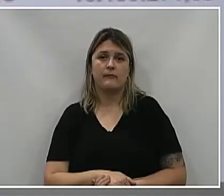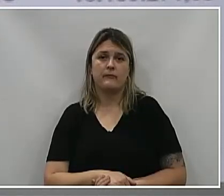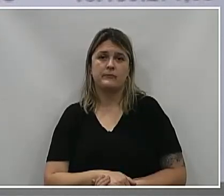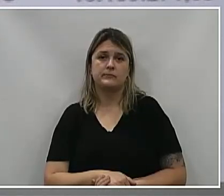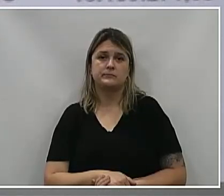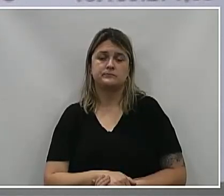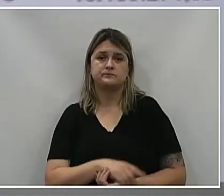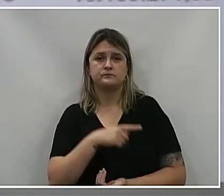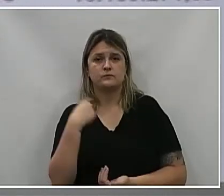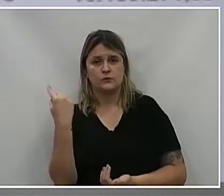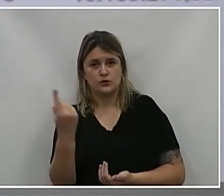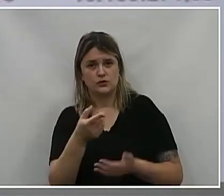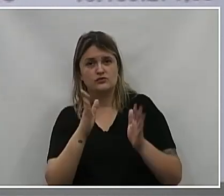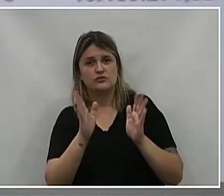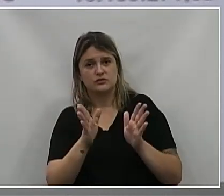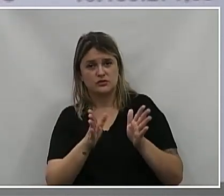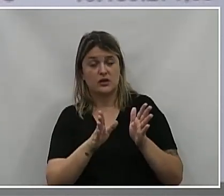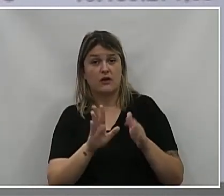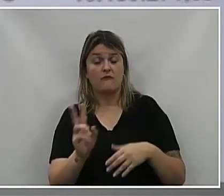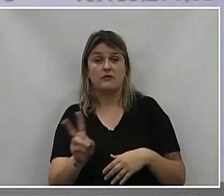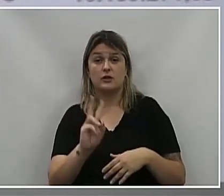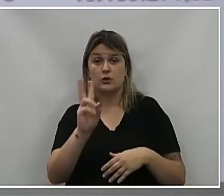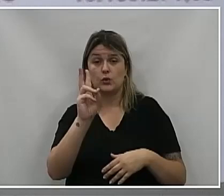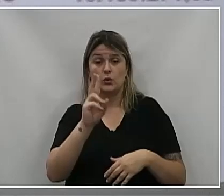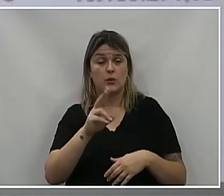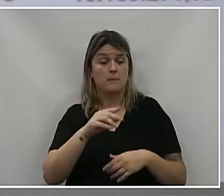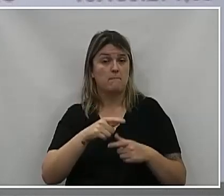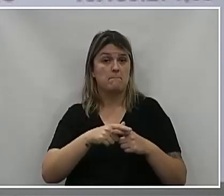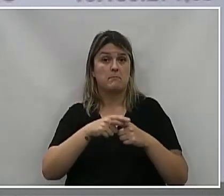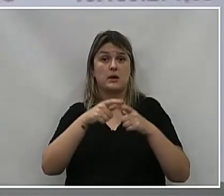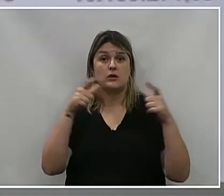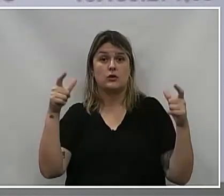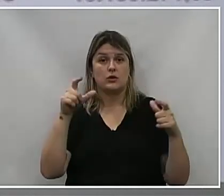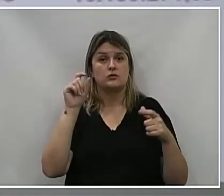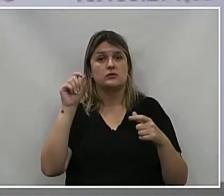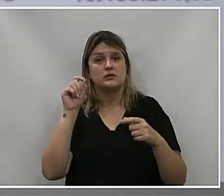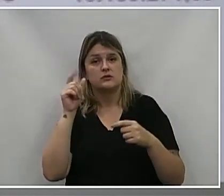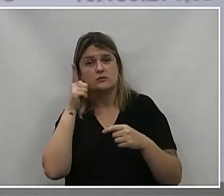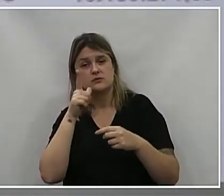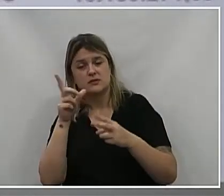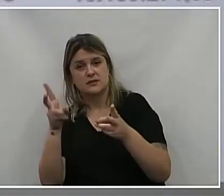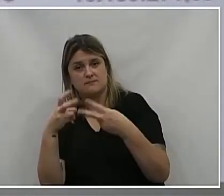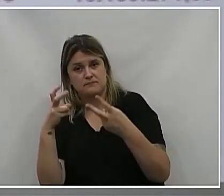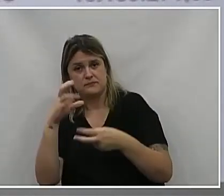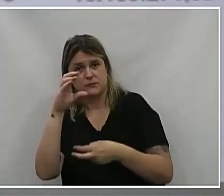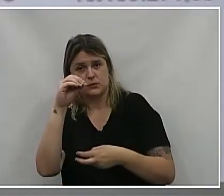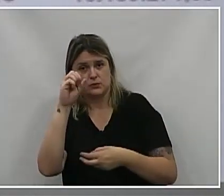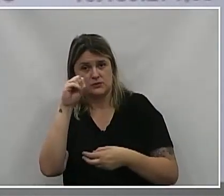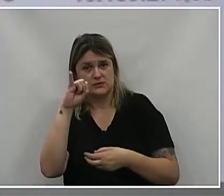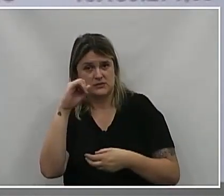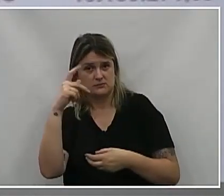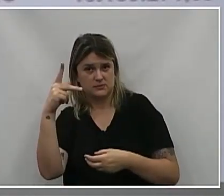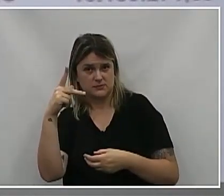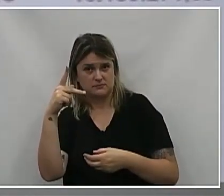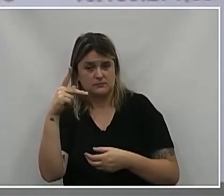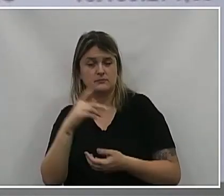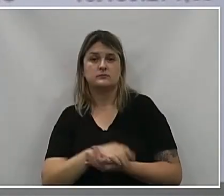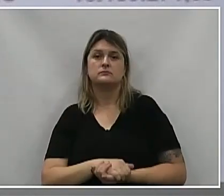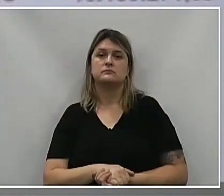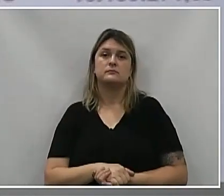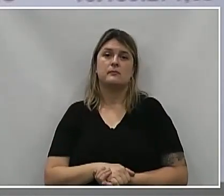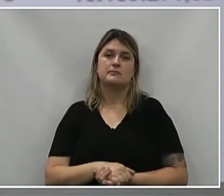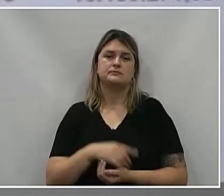estaríamos tirando valores maiores do que arrecadaríamos na COSIP. Essa é uma projeção, né, uma contazinha